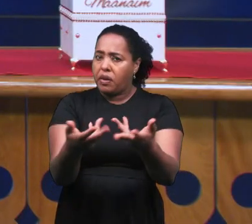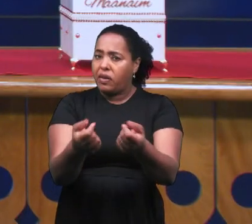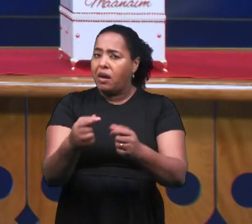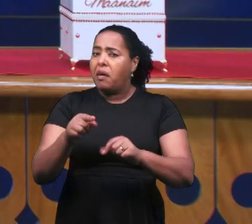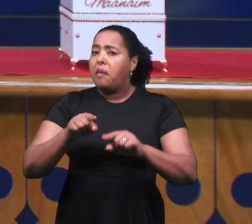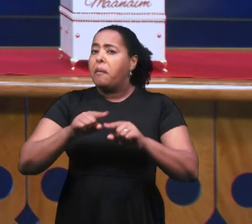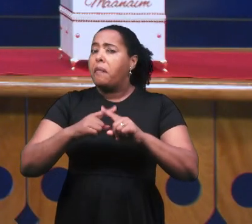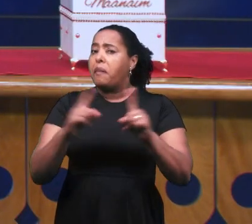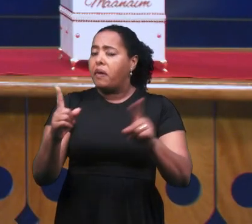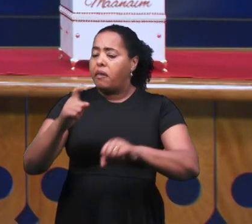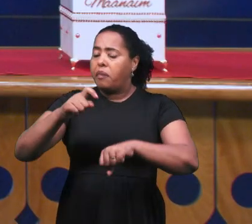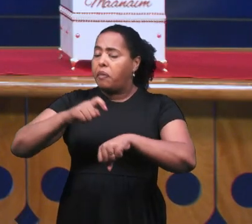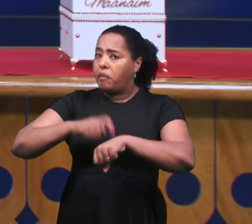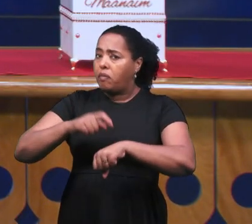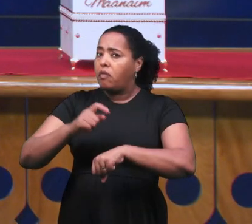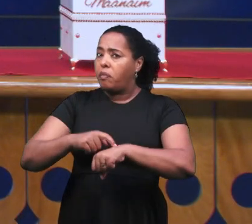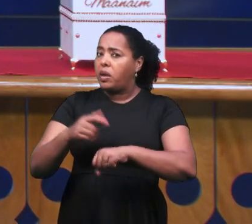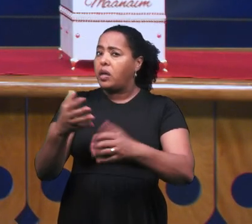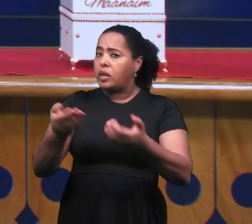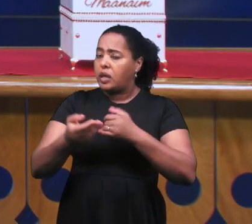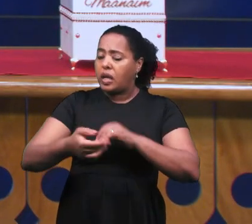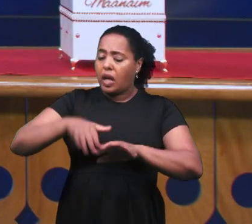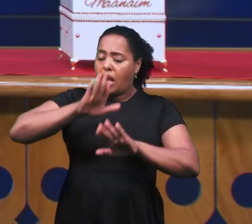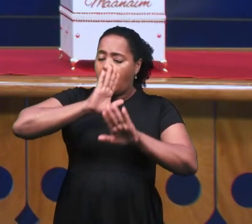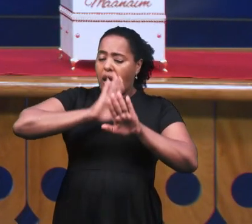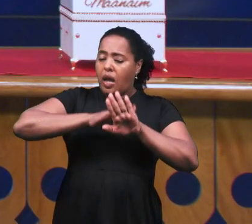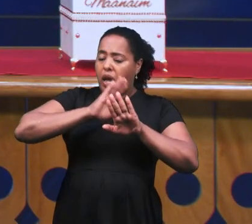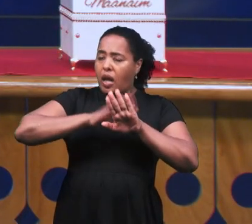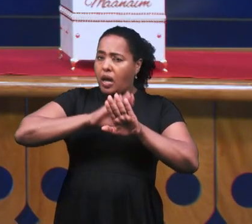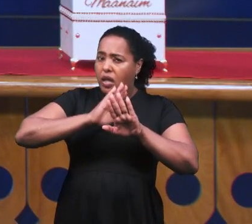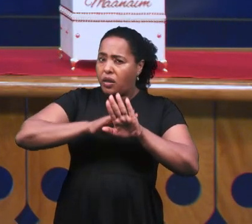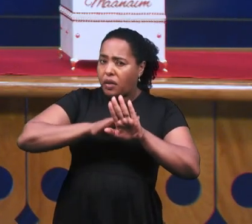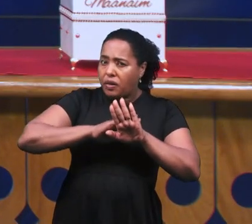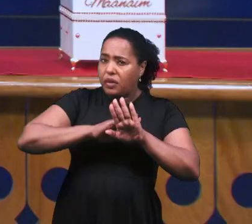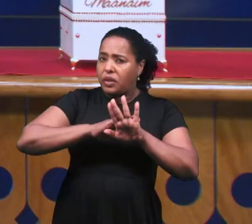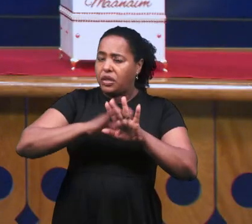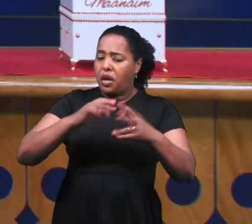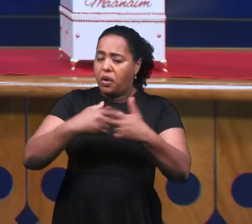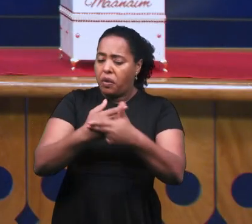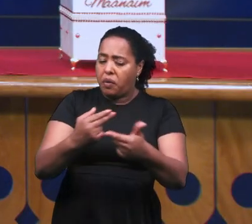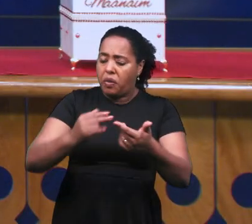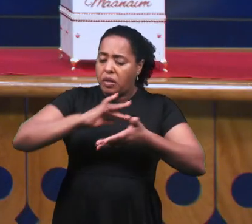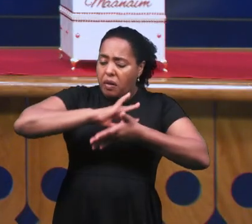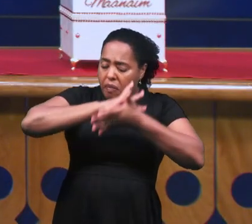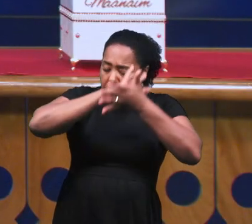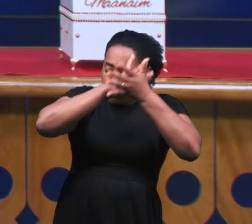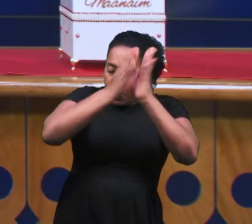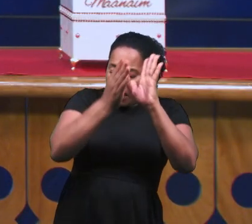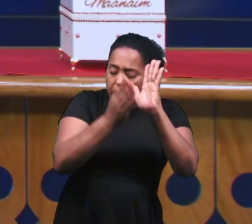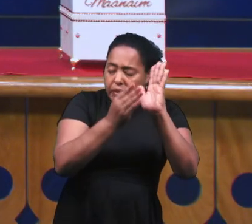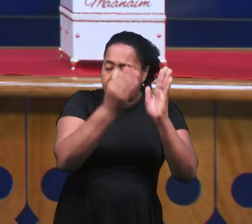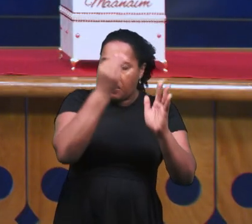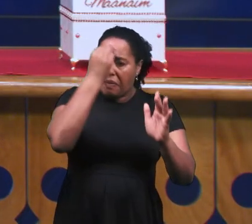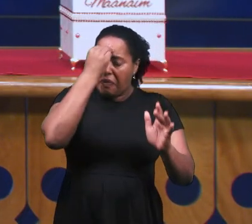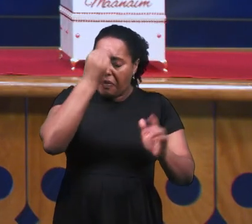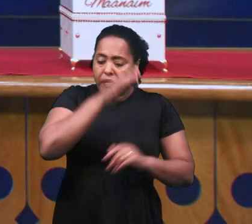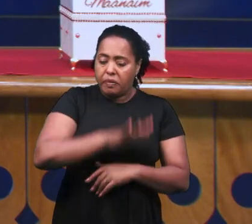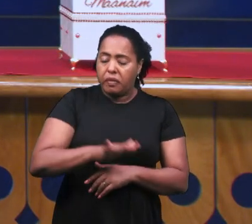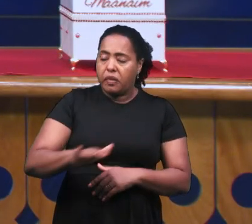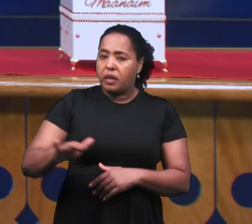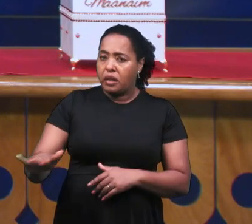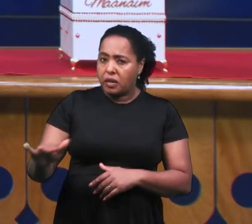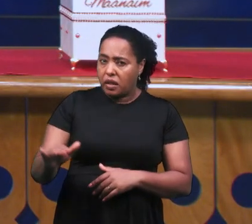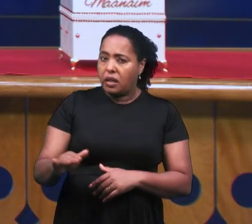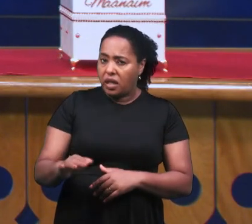quer botar ideologias, coisas para destruir a mente de uma criança que tinha